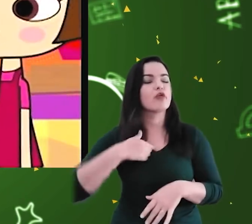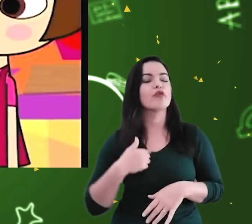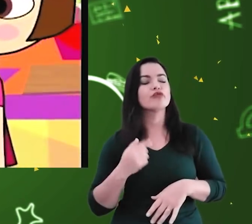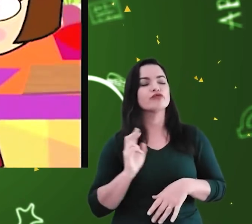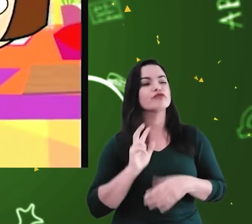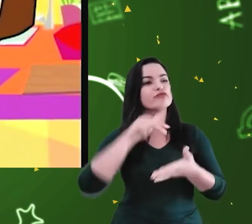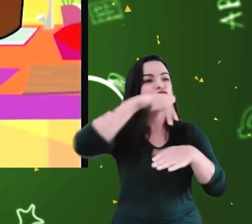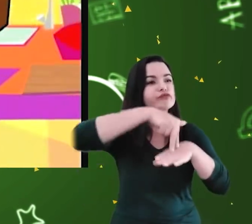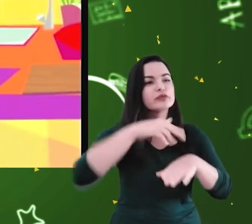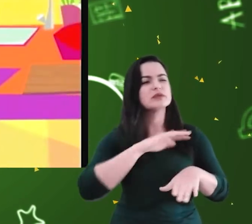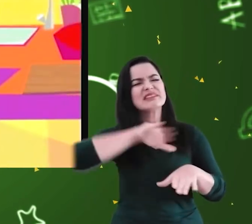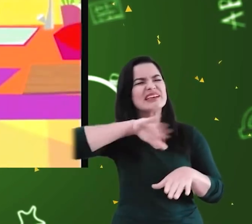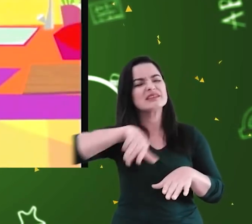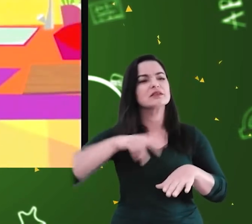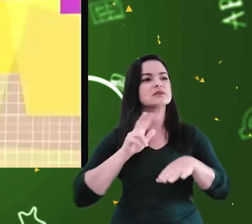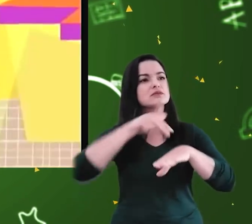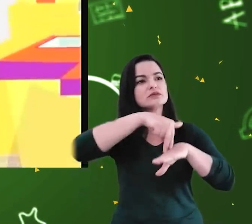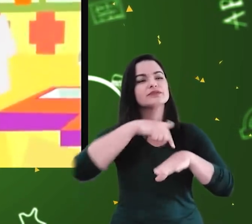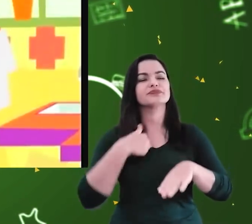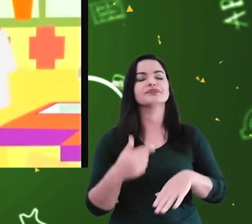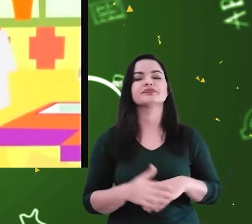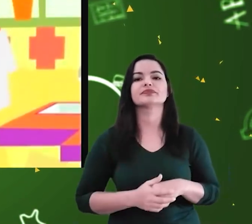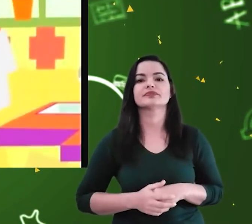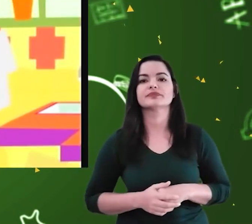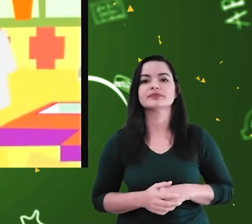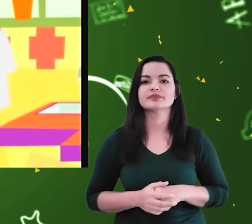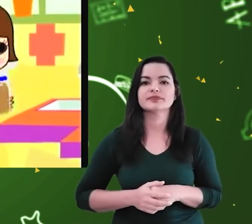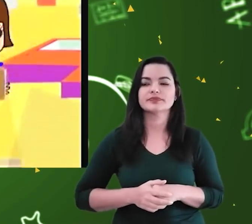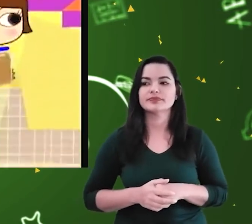daí logo. Sai, sai, sai.